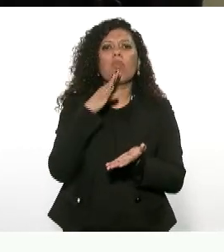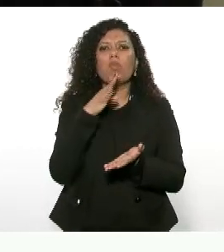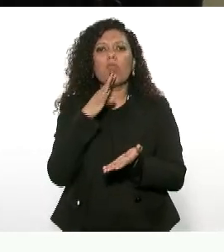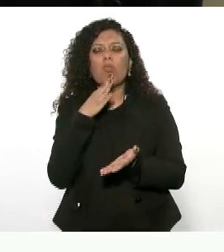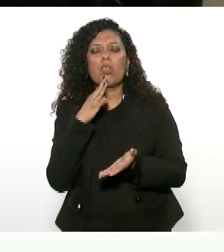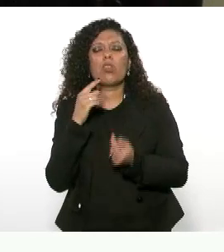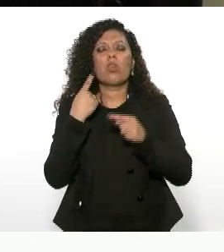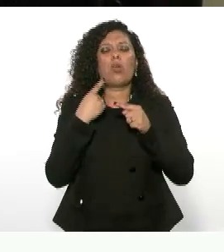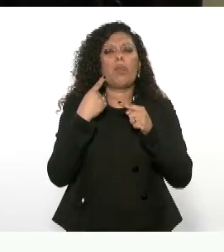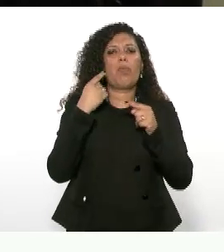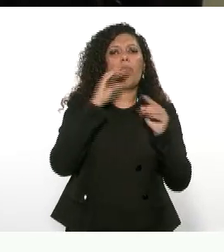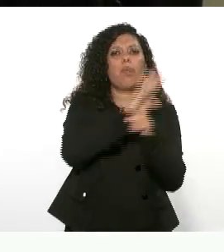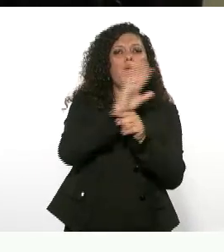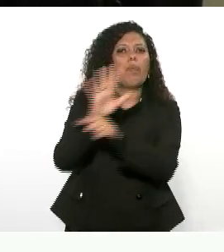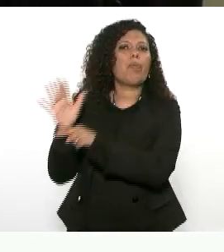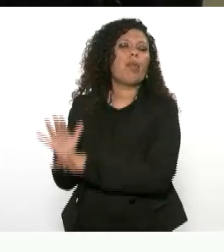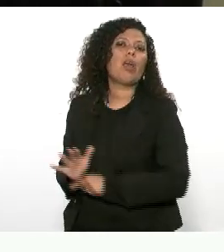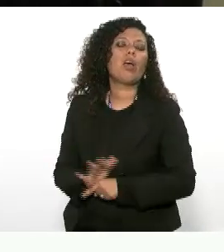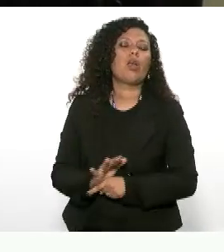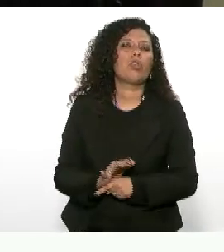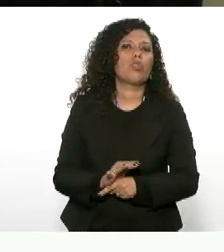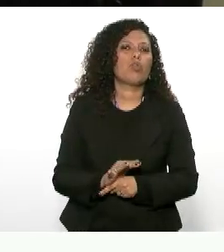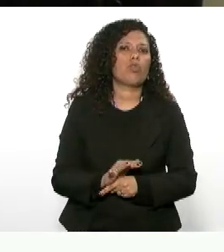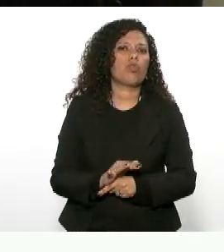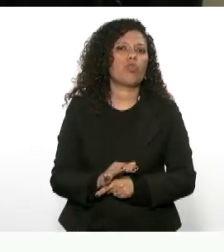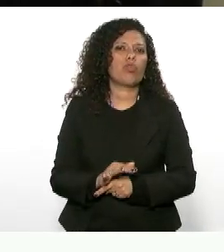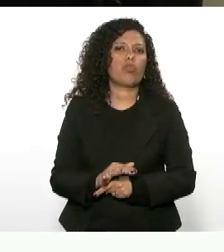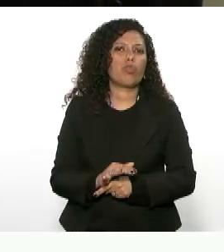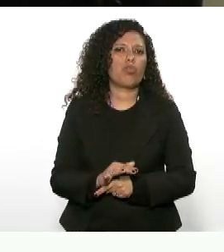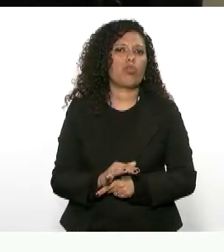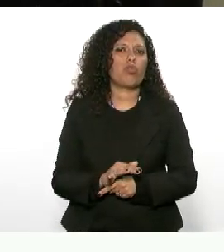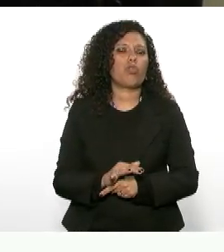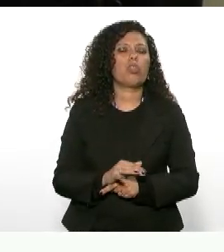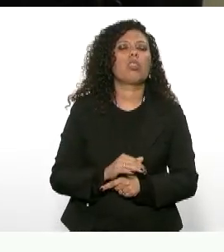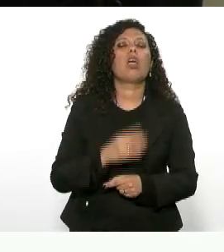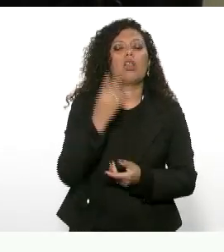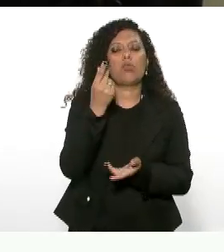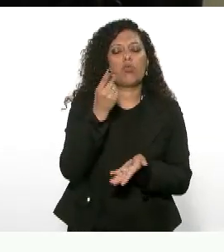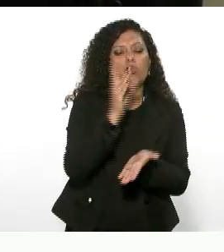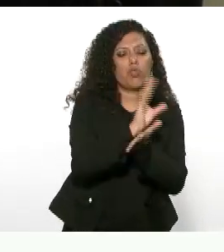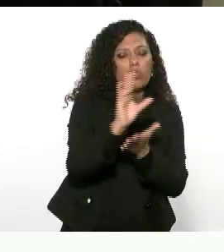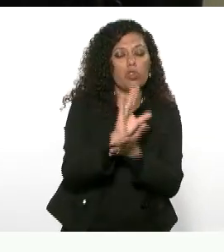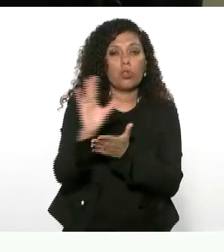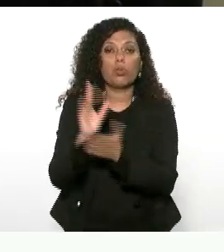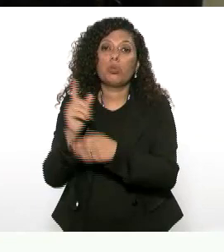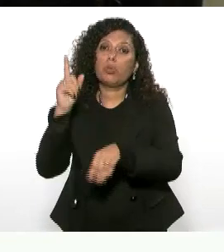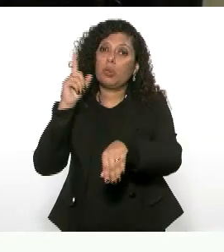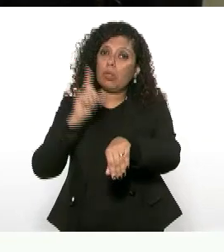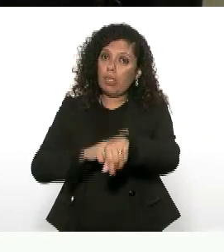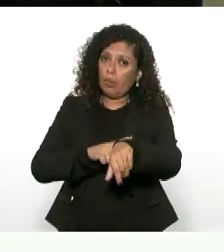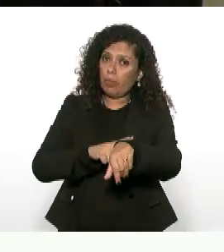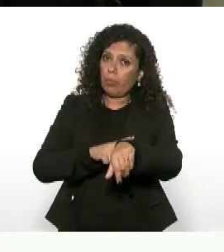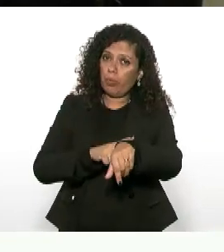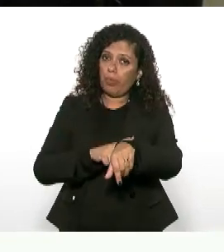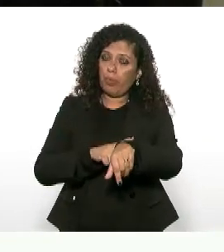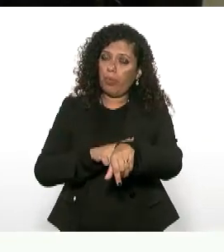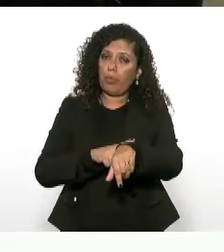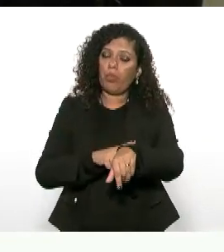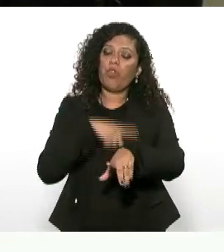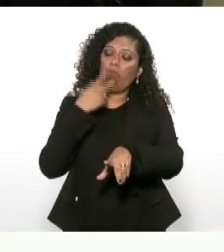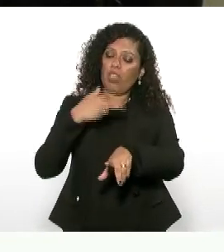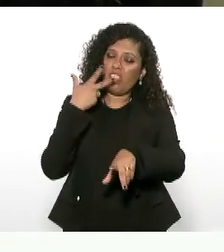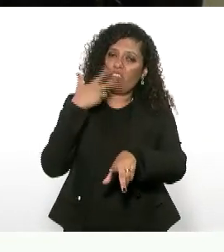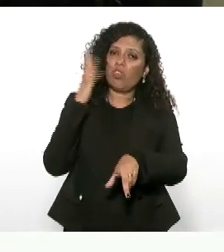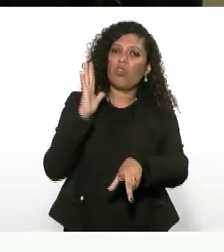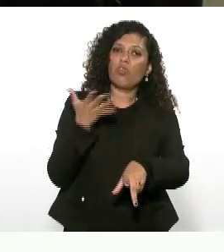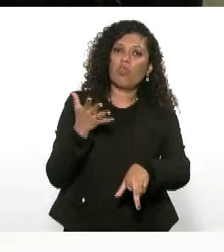para viabilizar essa questão da transferência do Fundo Nacional. O prazo, né, como já foi